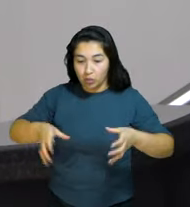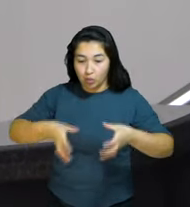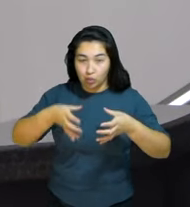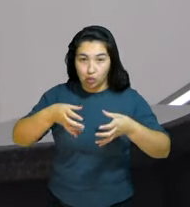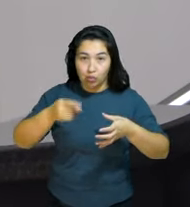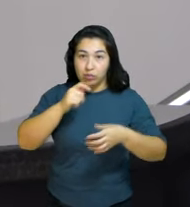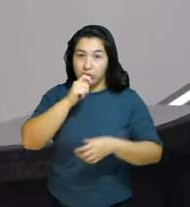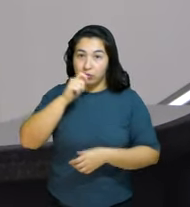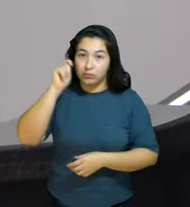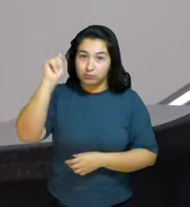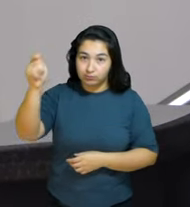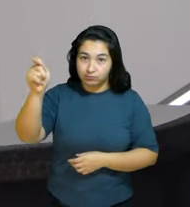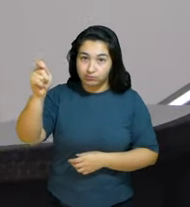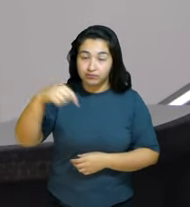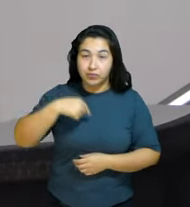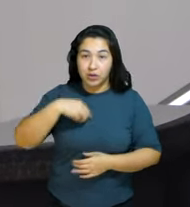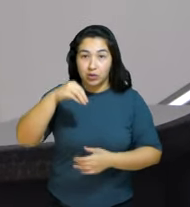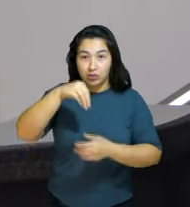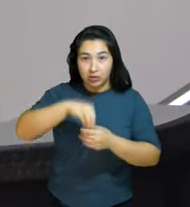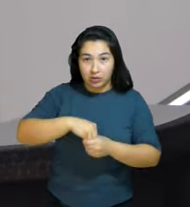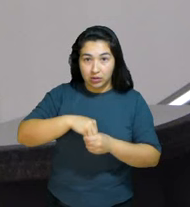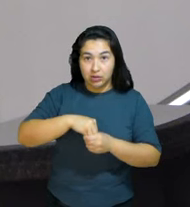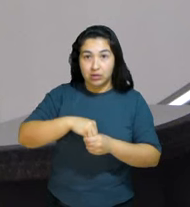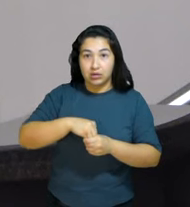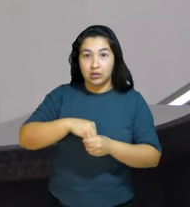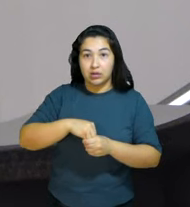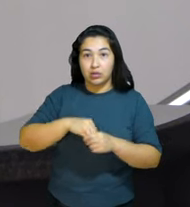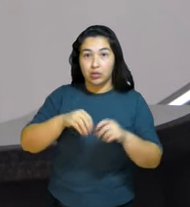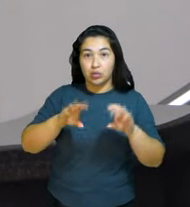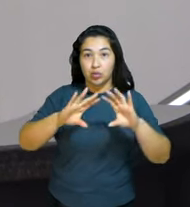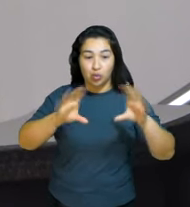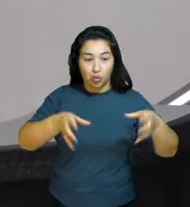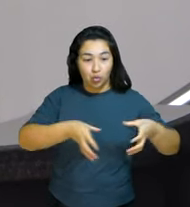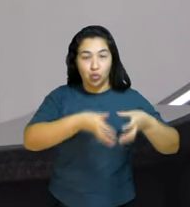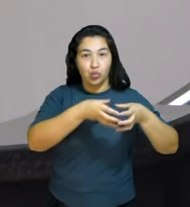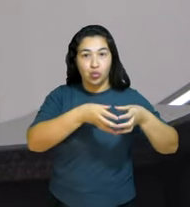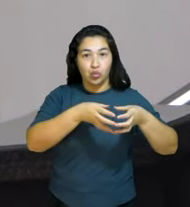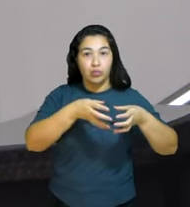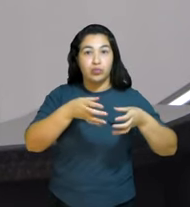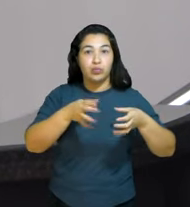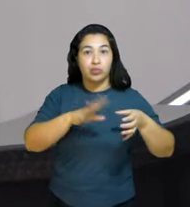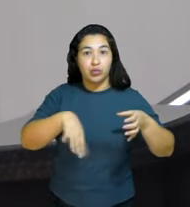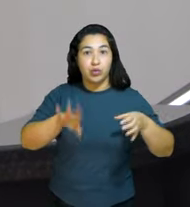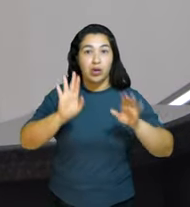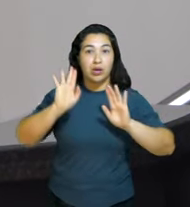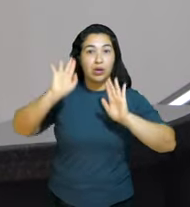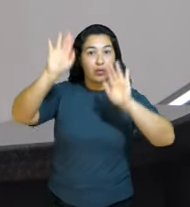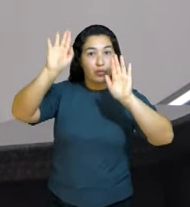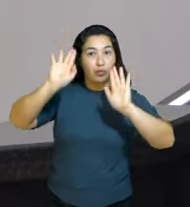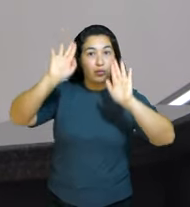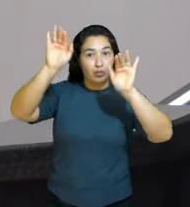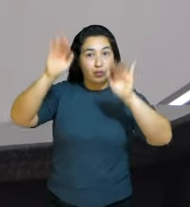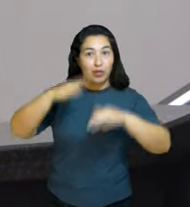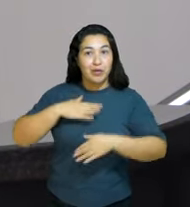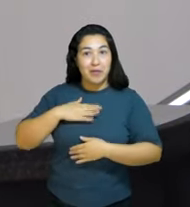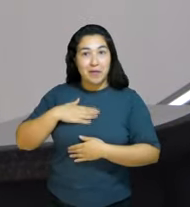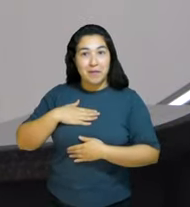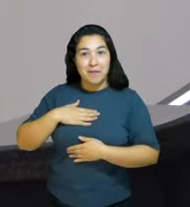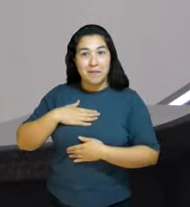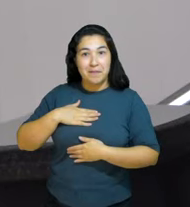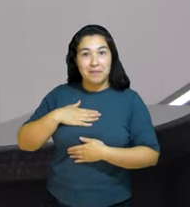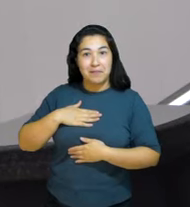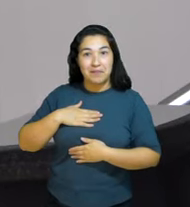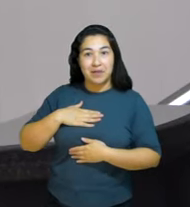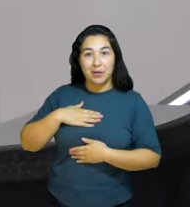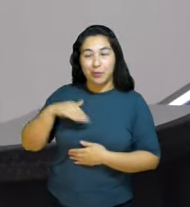15 anos, integrante do quadro de arbitragem da Federação Catarinense de Voleibol, com esse meu tamanho todo, 1,50 m.